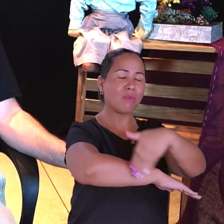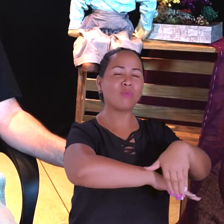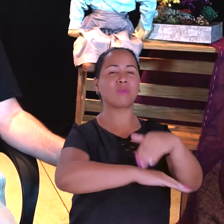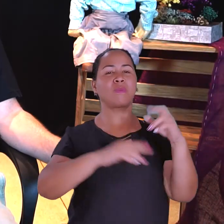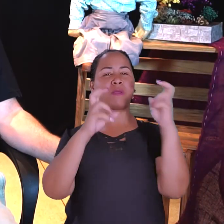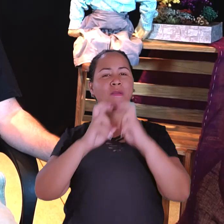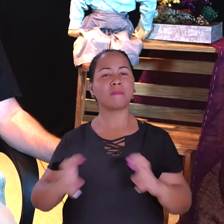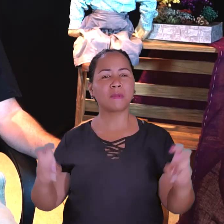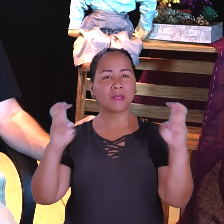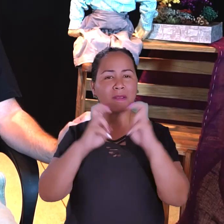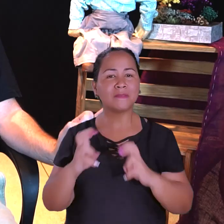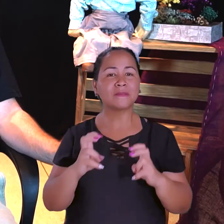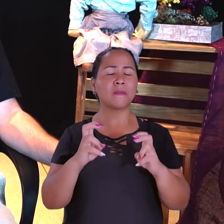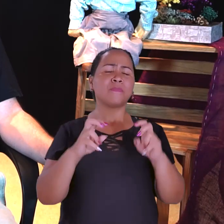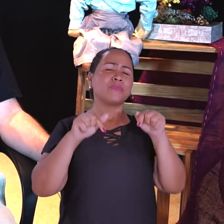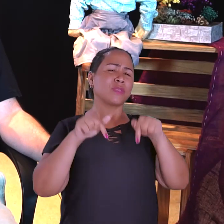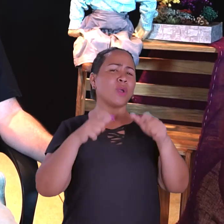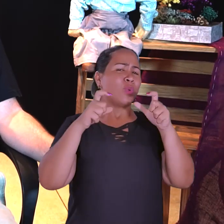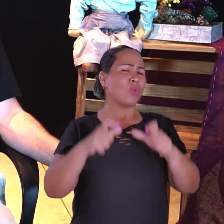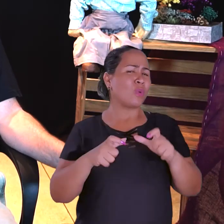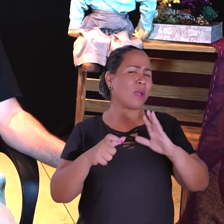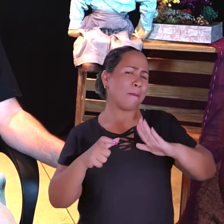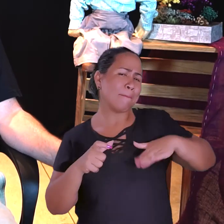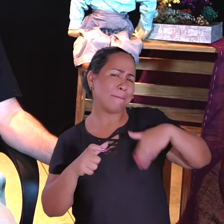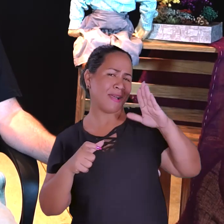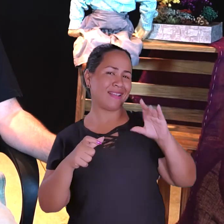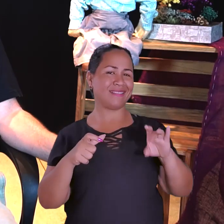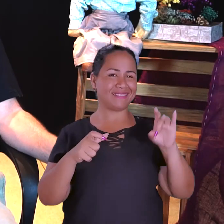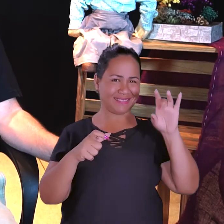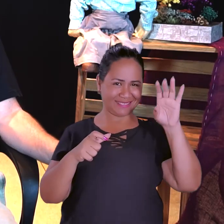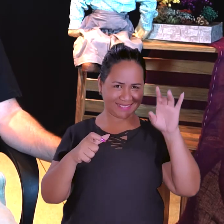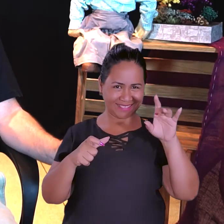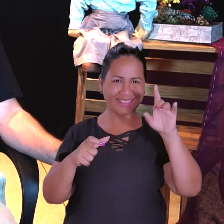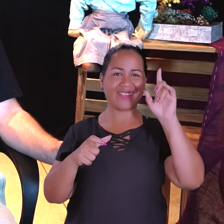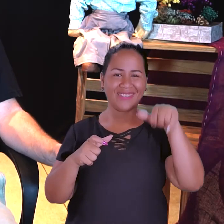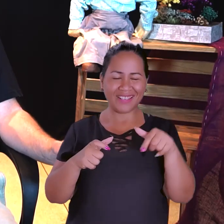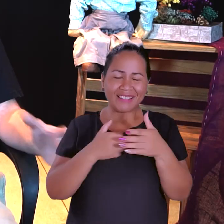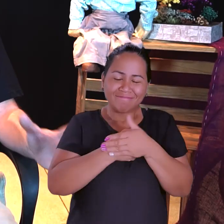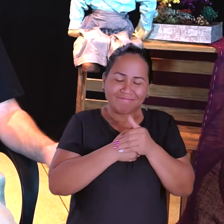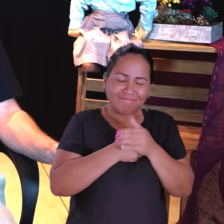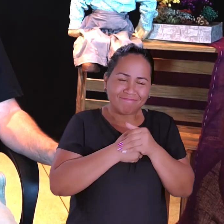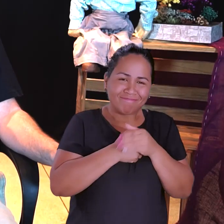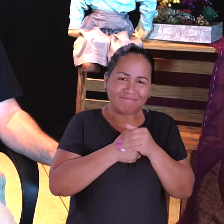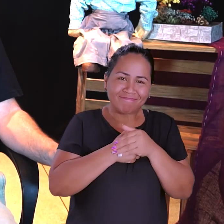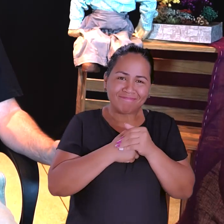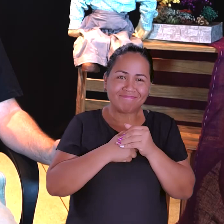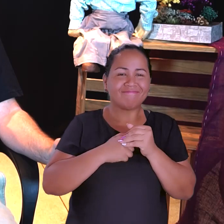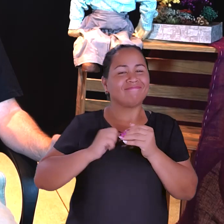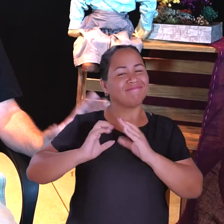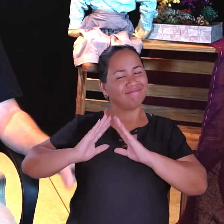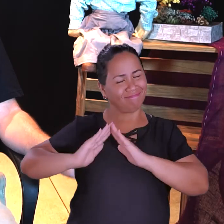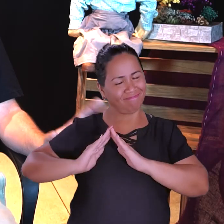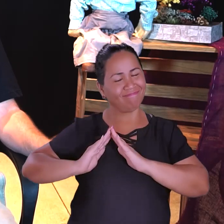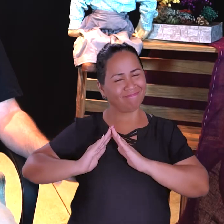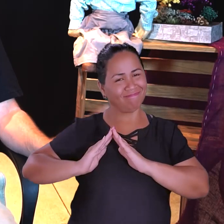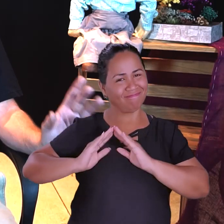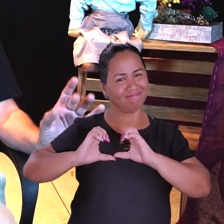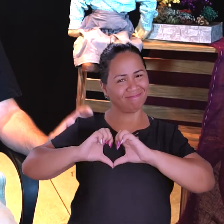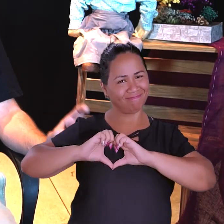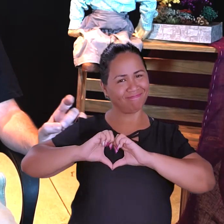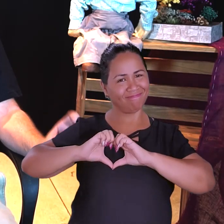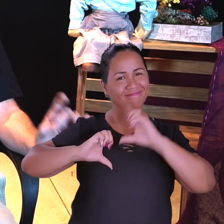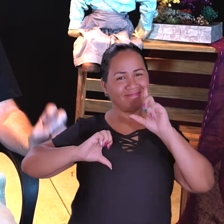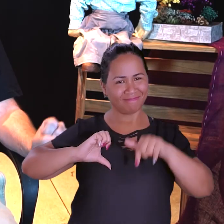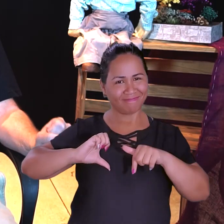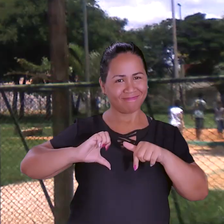Um espaço muito especial que realmente mora no meu coração é o Teatro de